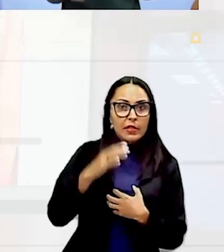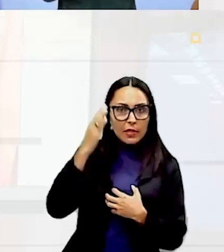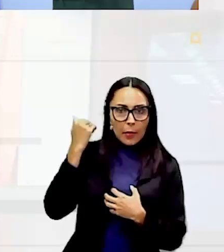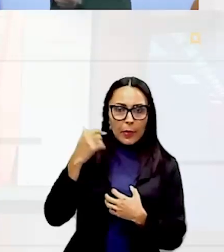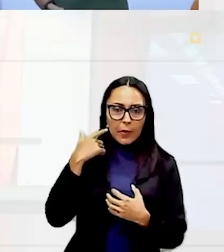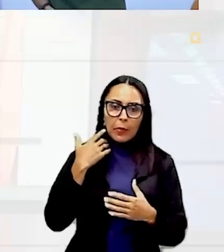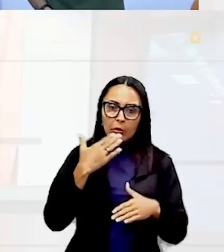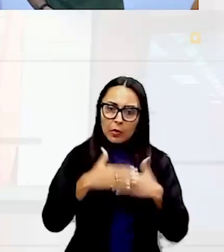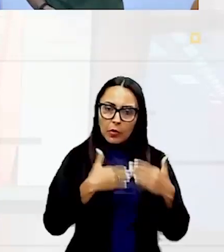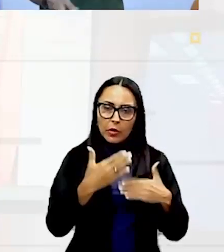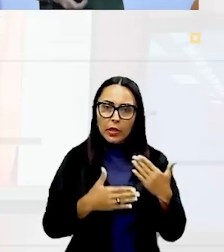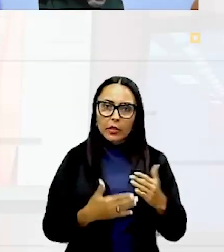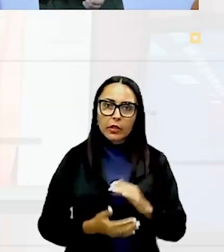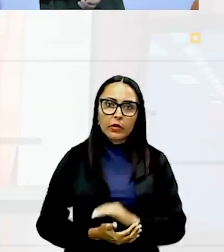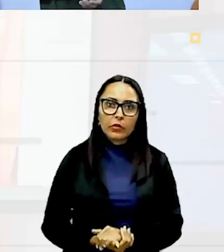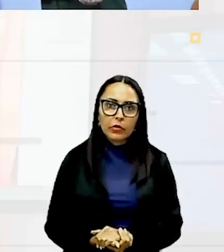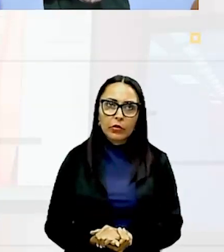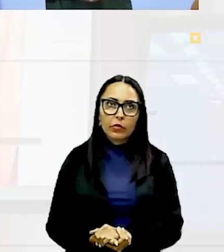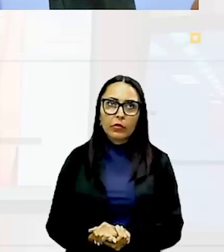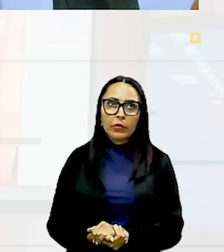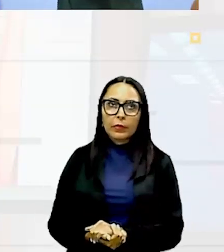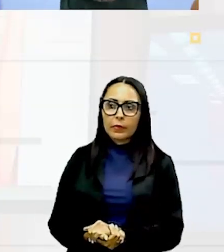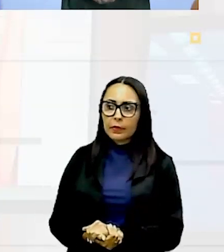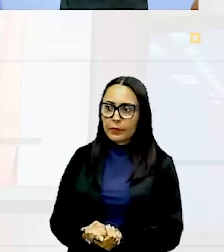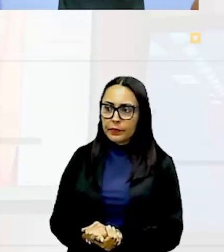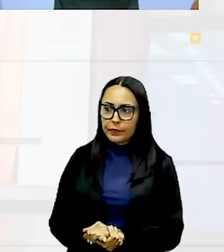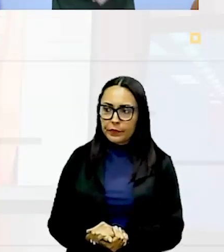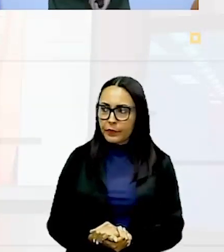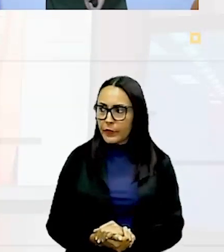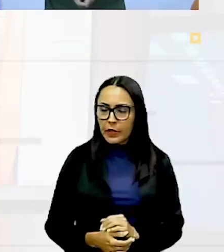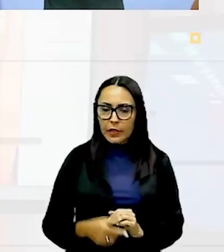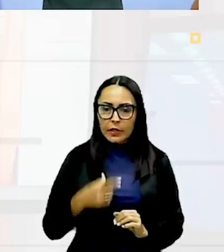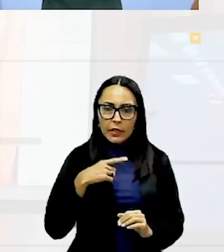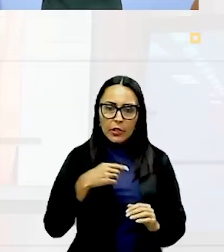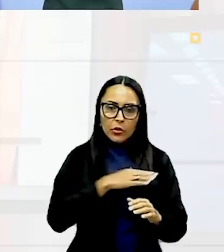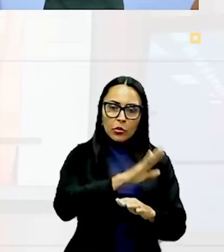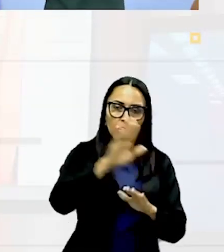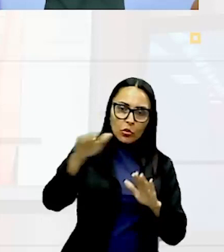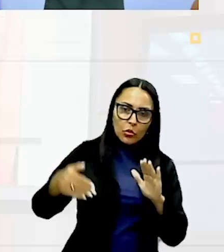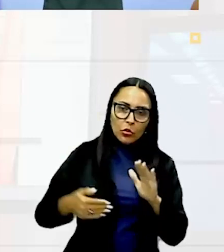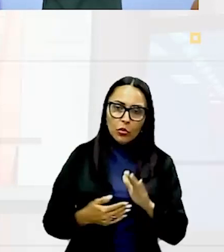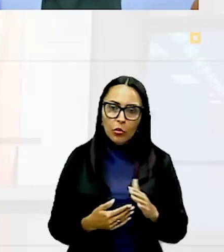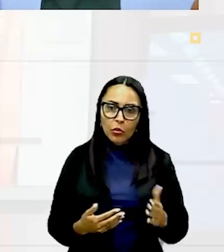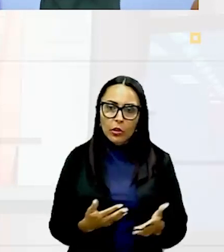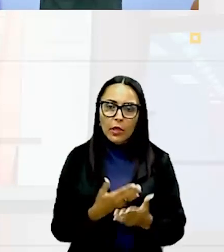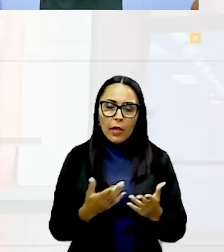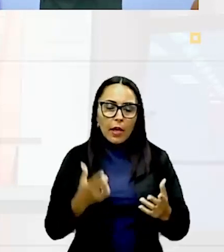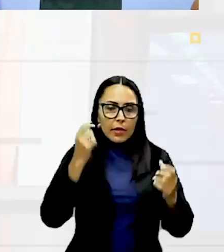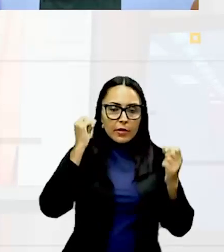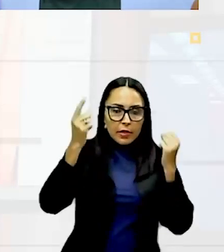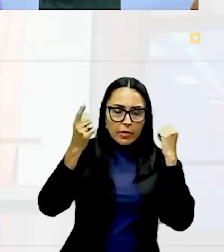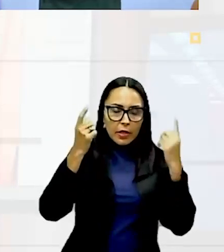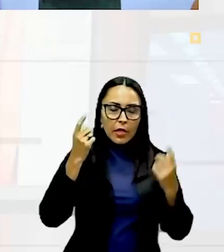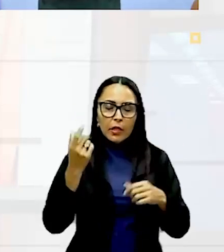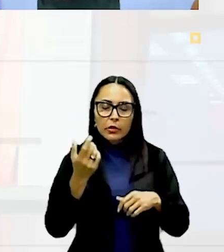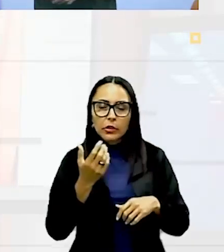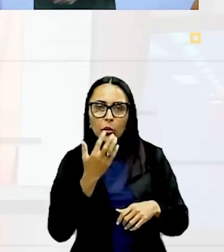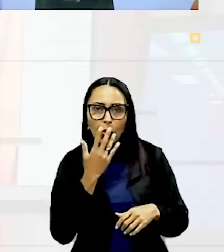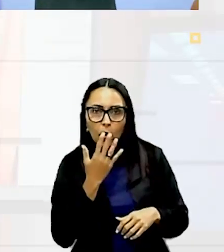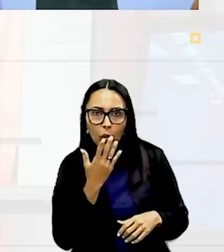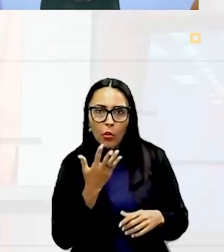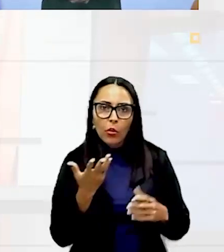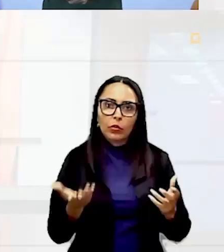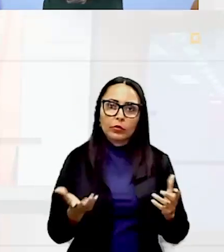poder progredir no jogo. E ele tem os cenários, eles têm toda essa ideia de cor